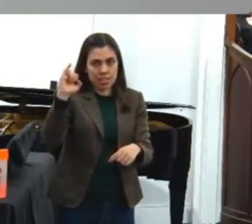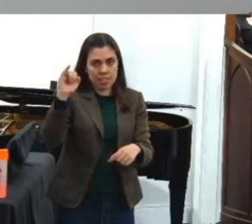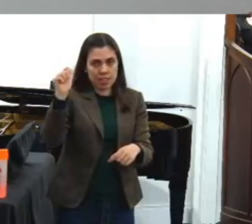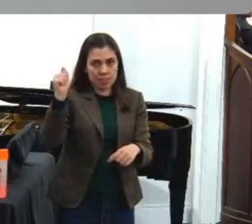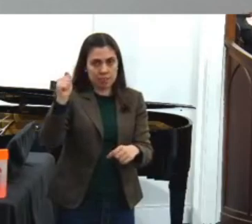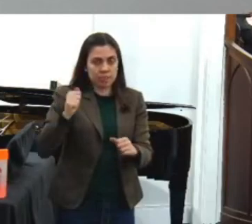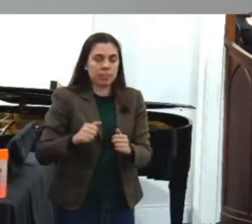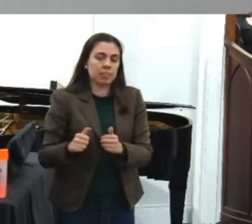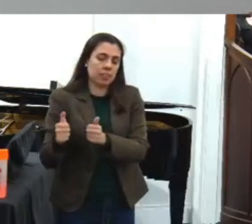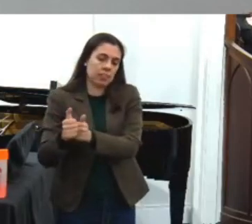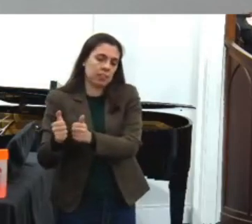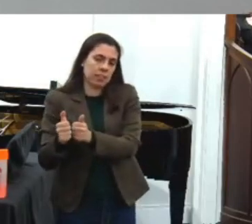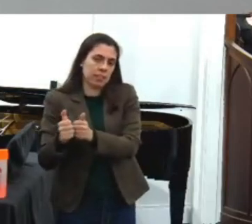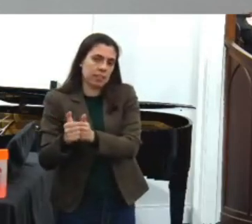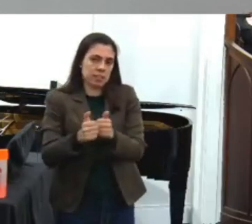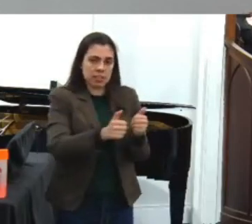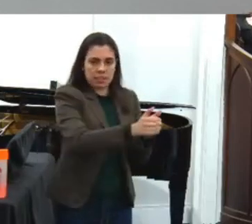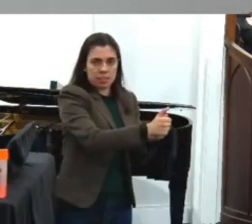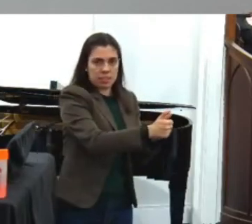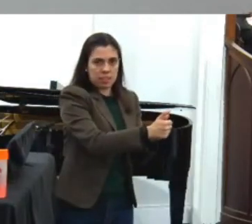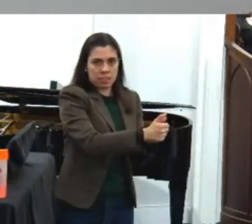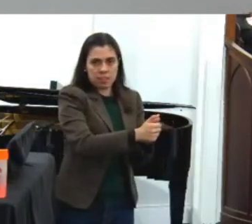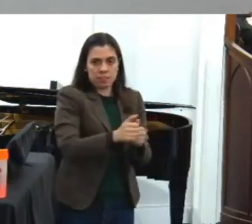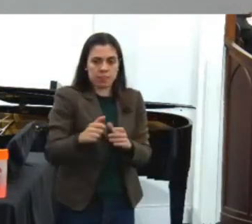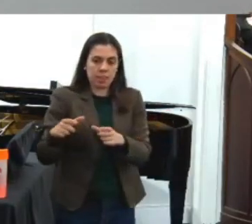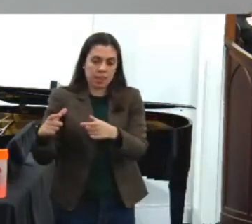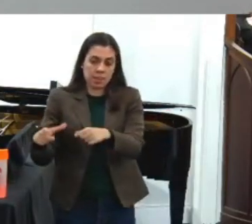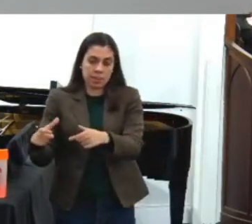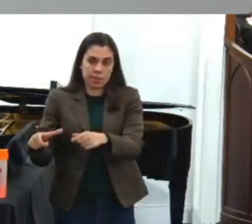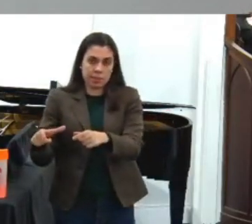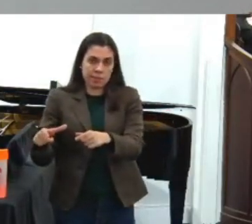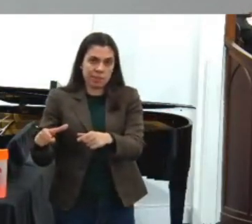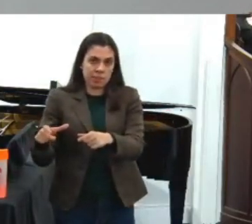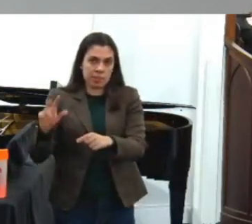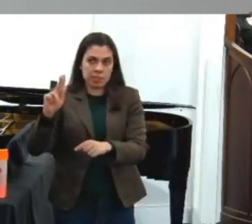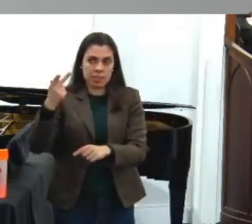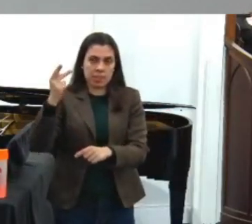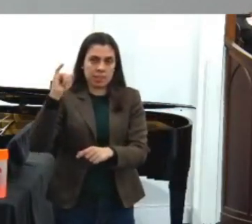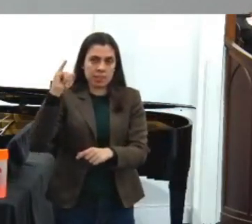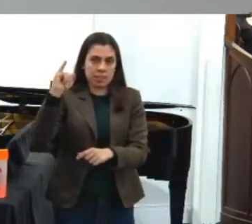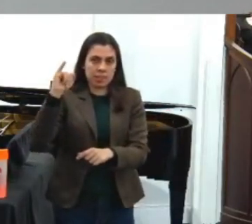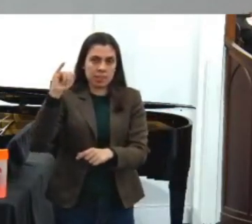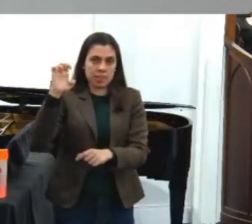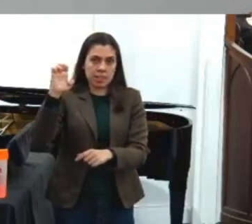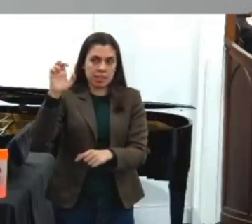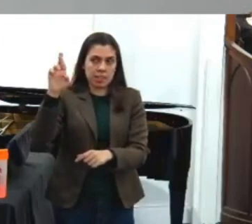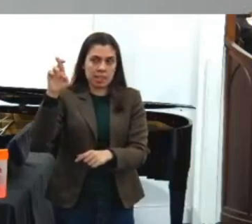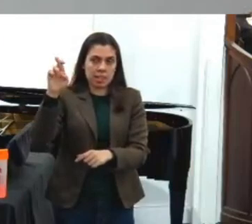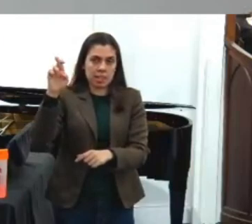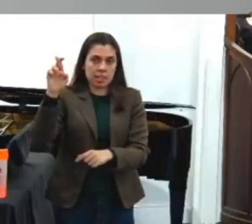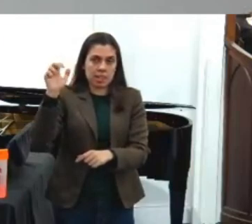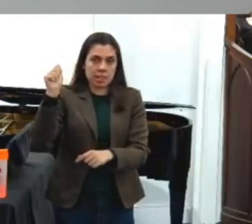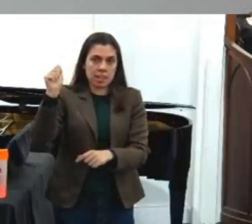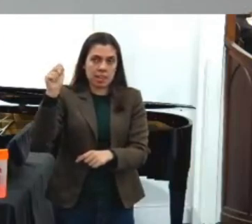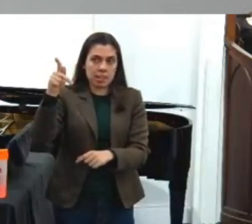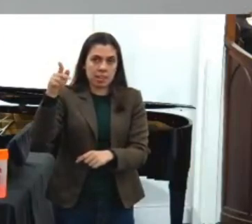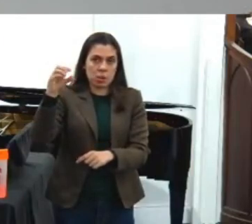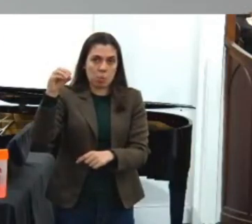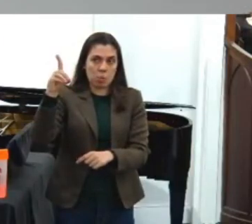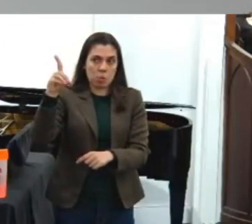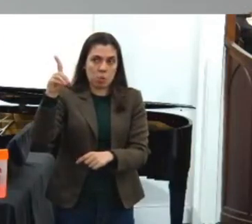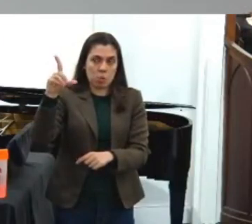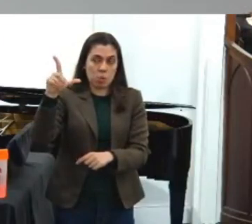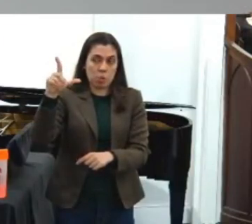de Laodiceia fazia fronteira com duas cidades, Hierápolis e Colossos. Hierápolis